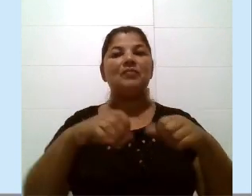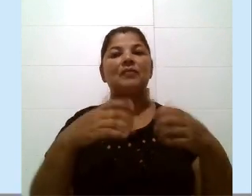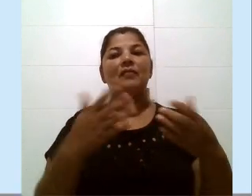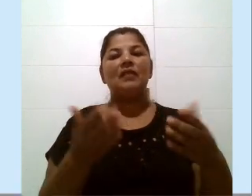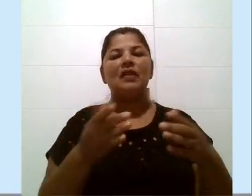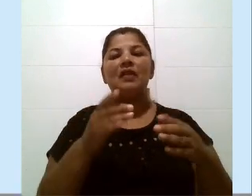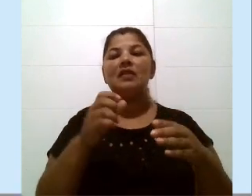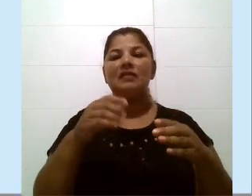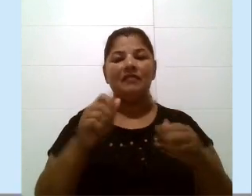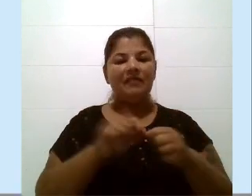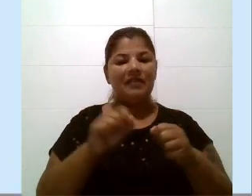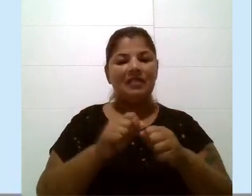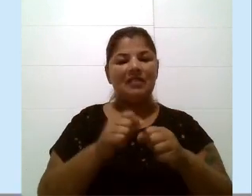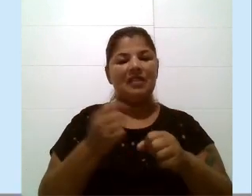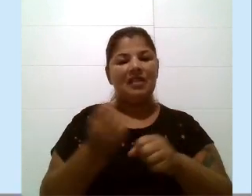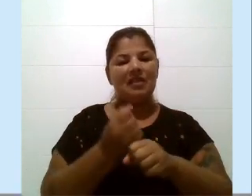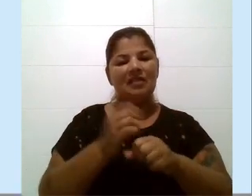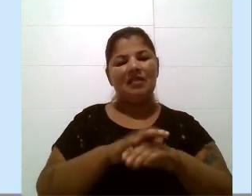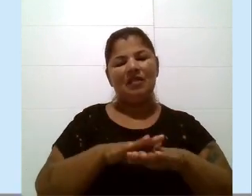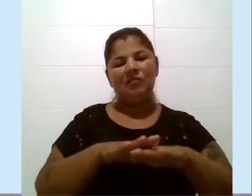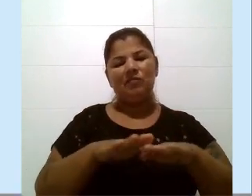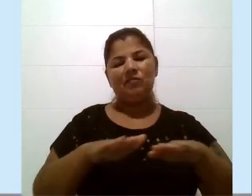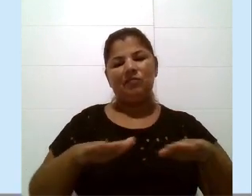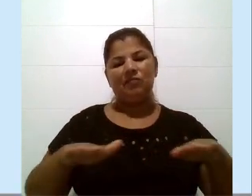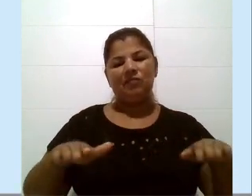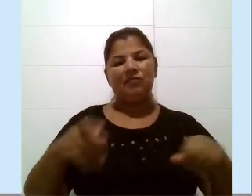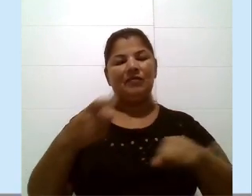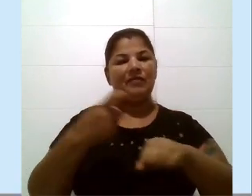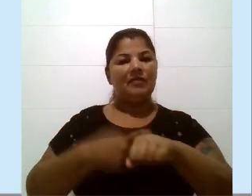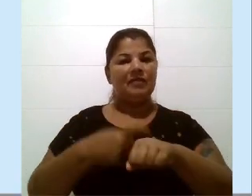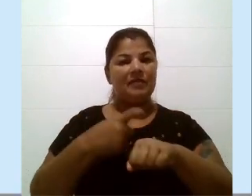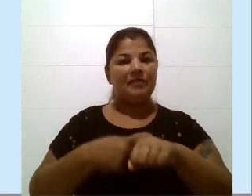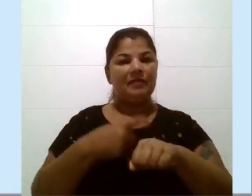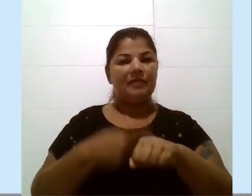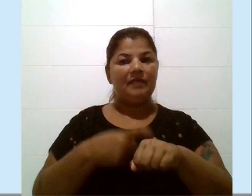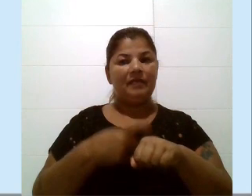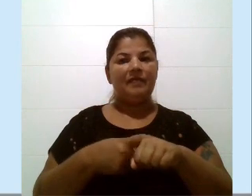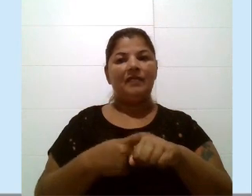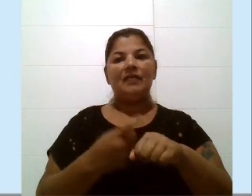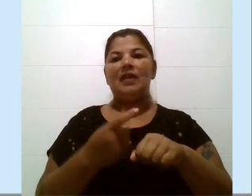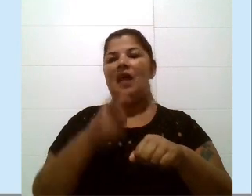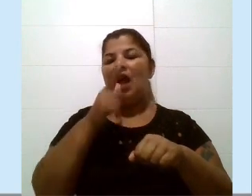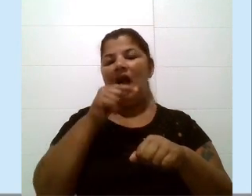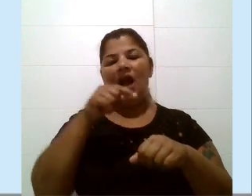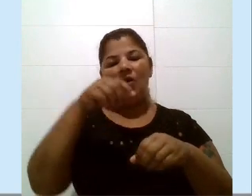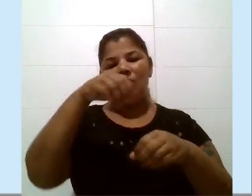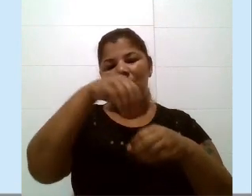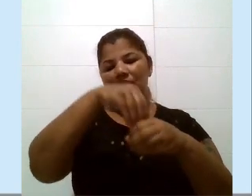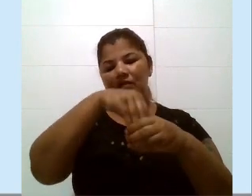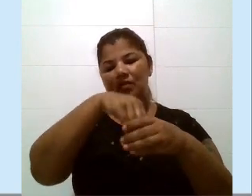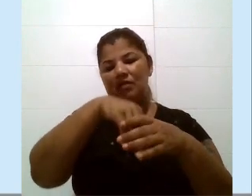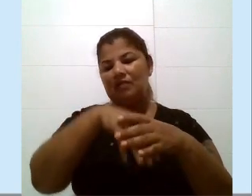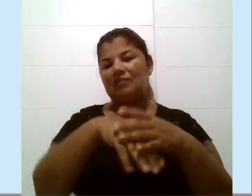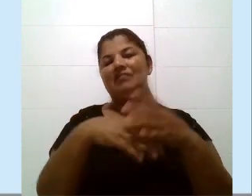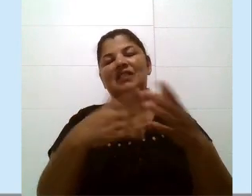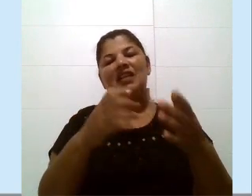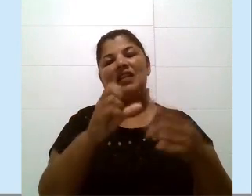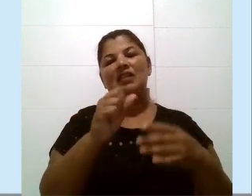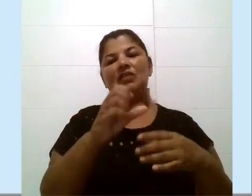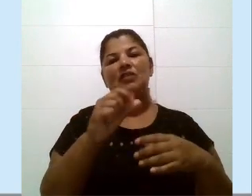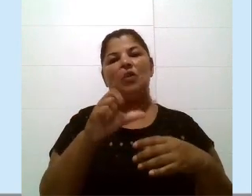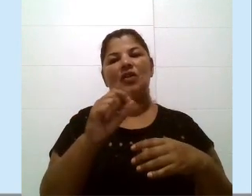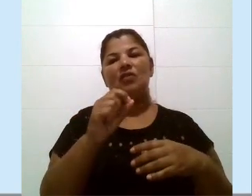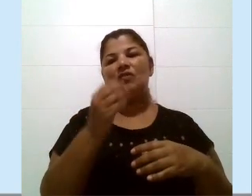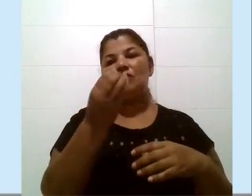seja, essa cobertura do solo, impedindo a passagem da água, faz com que o solo ele fique cada vez mais